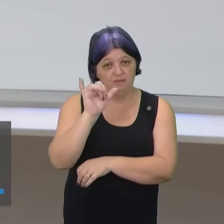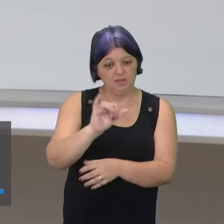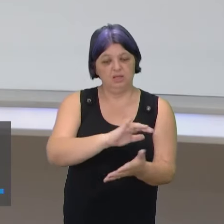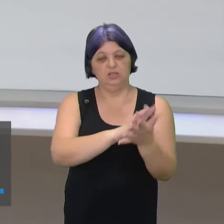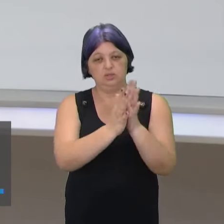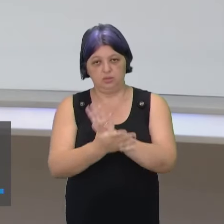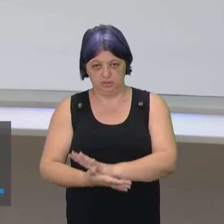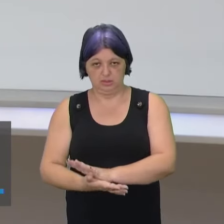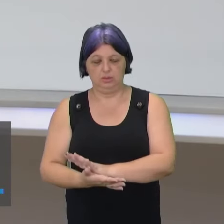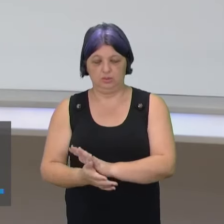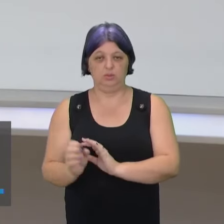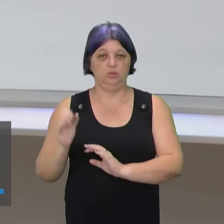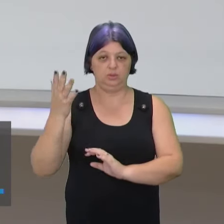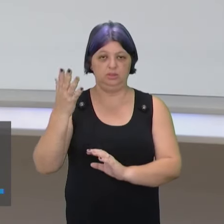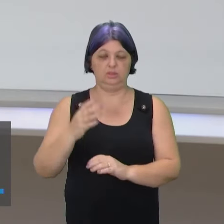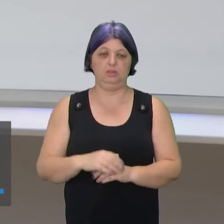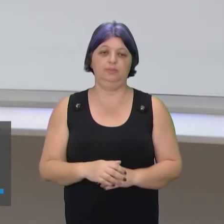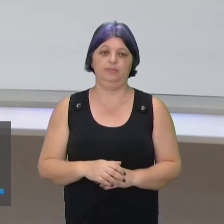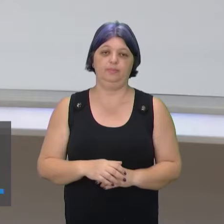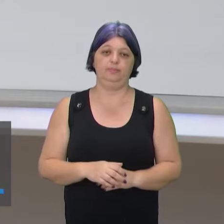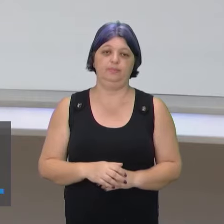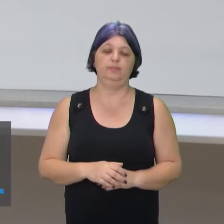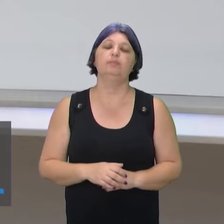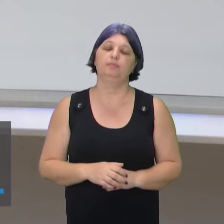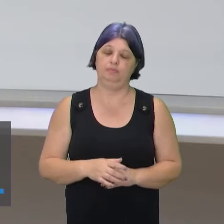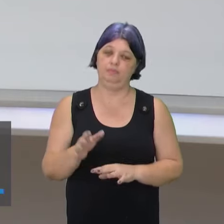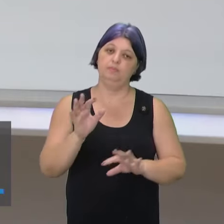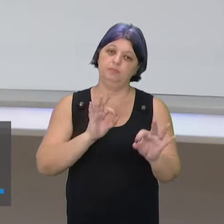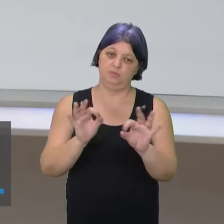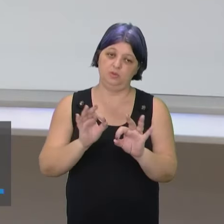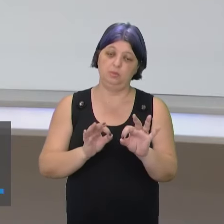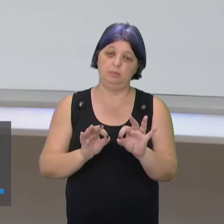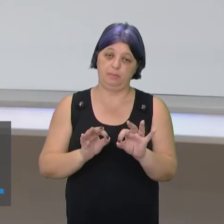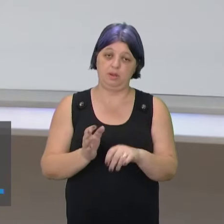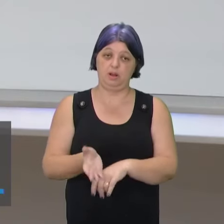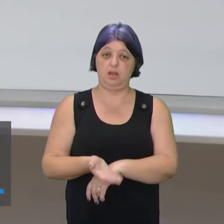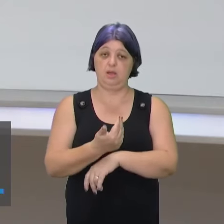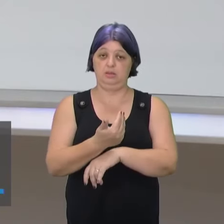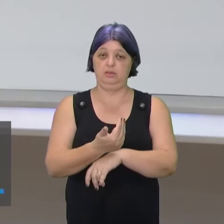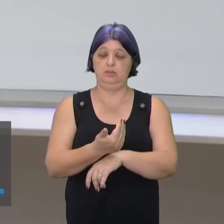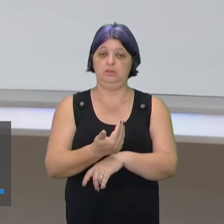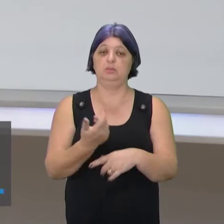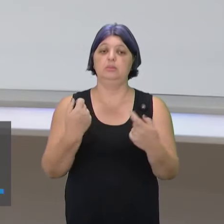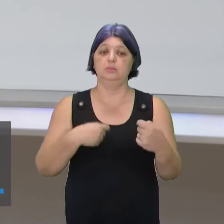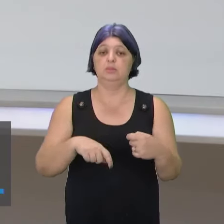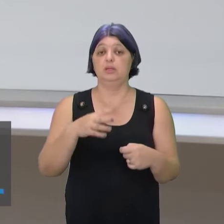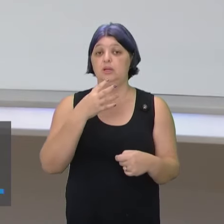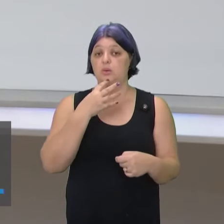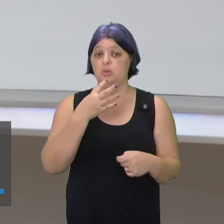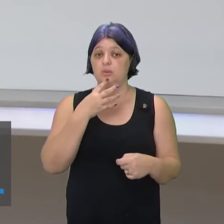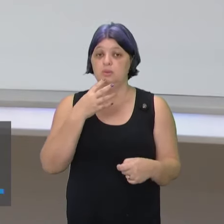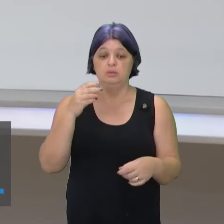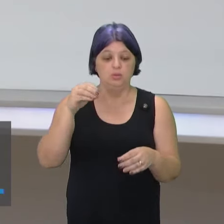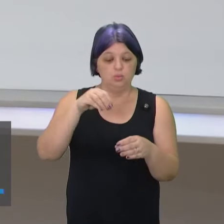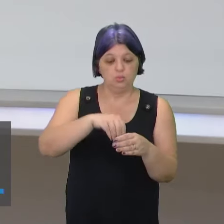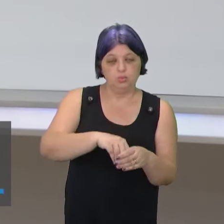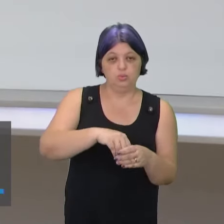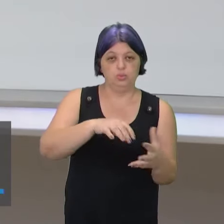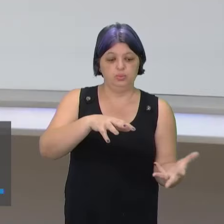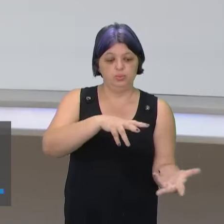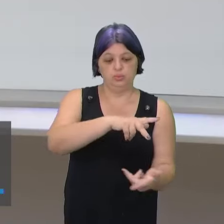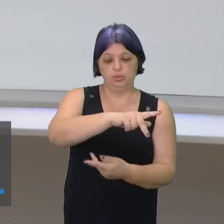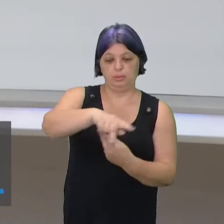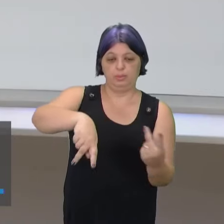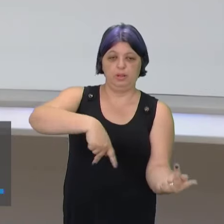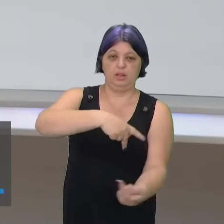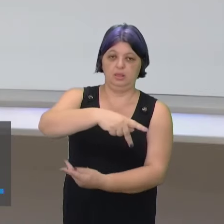abalo, né, estar mais preparado, também serve para a gente conhecer o interior do planeta, né? Saber o que é